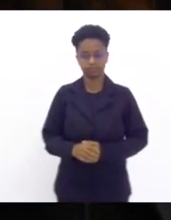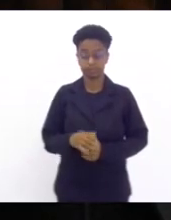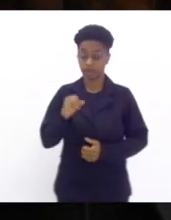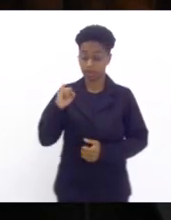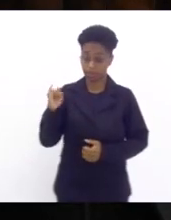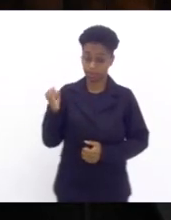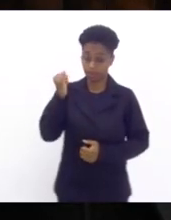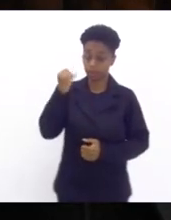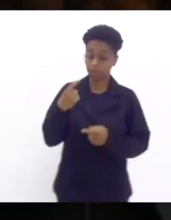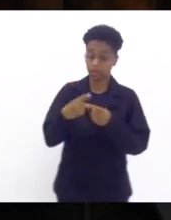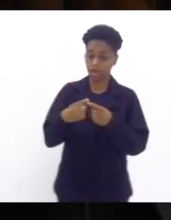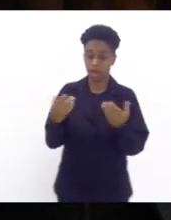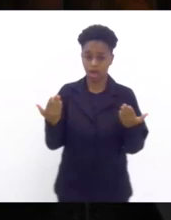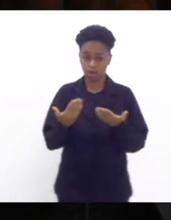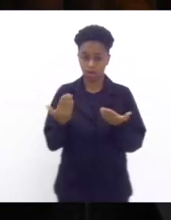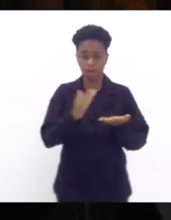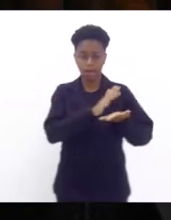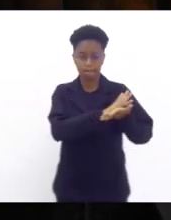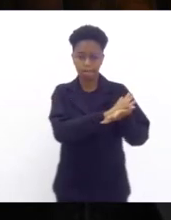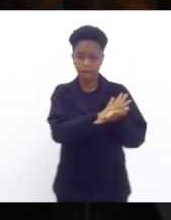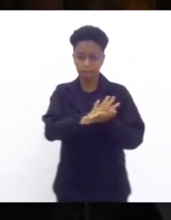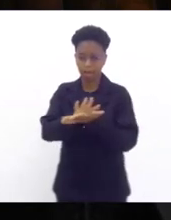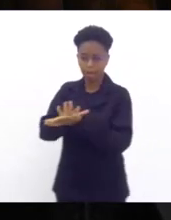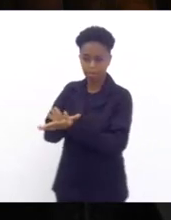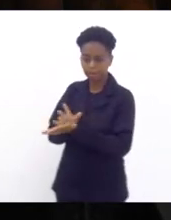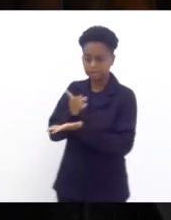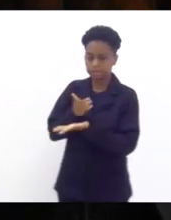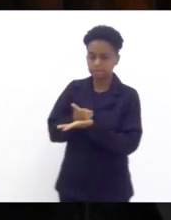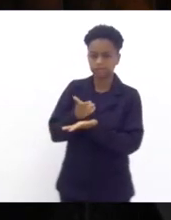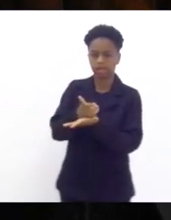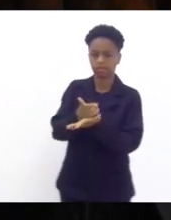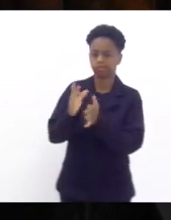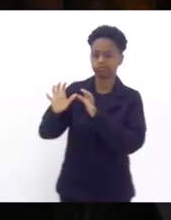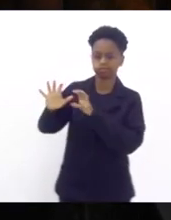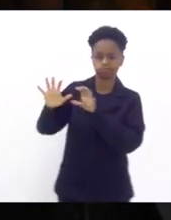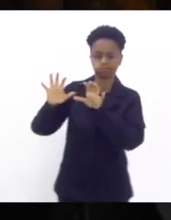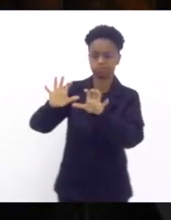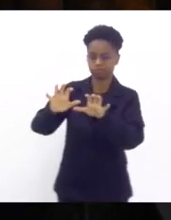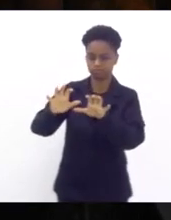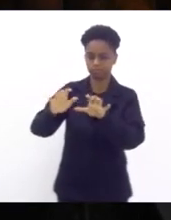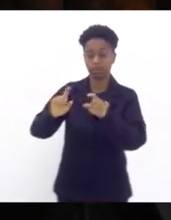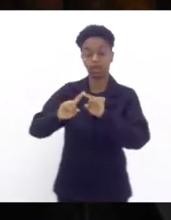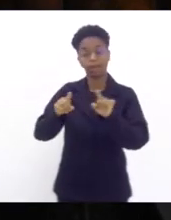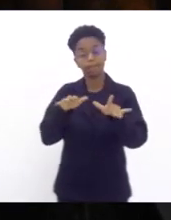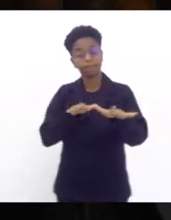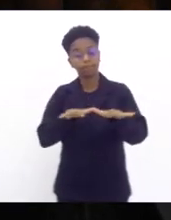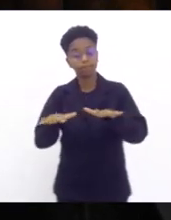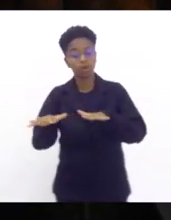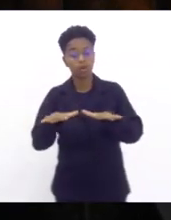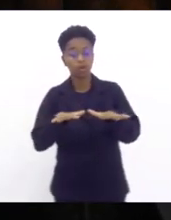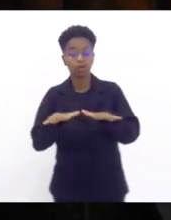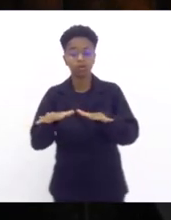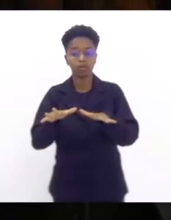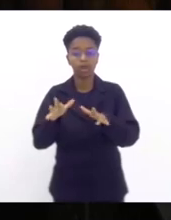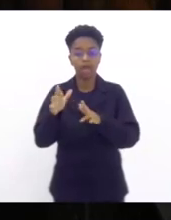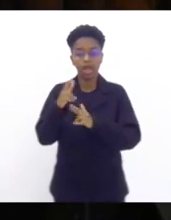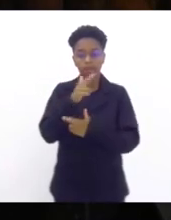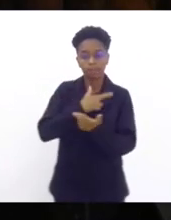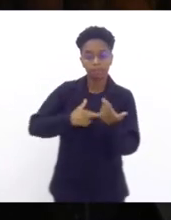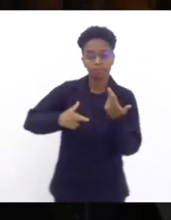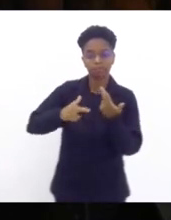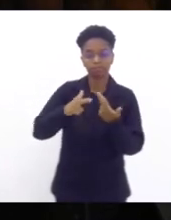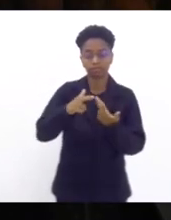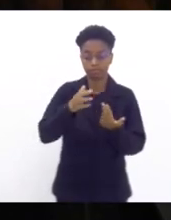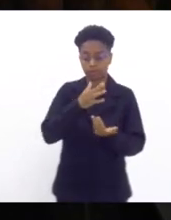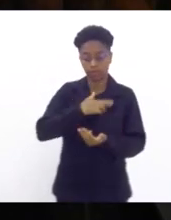preconceito está sempre pairando no ar os movimentos inter-religiosos